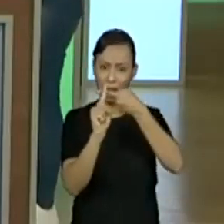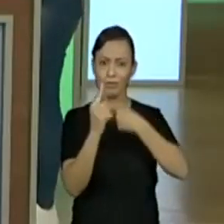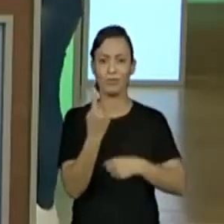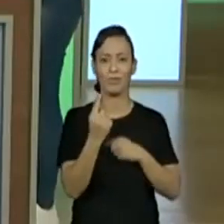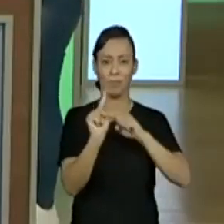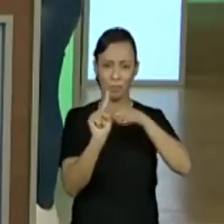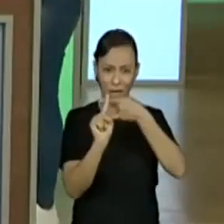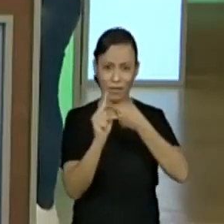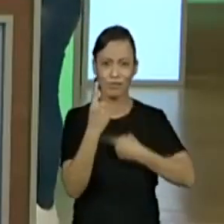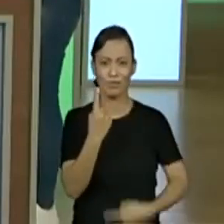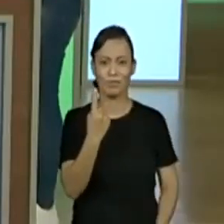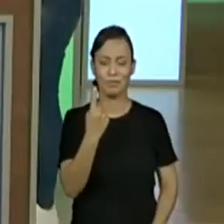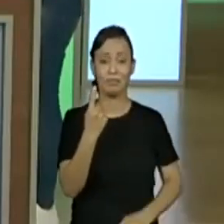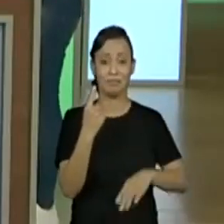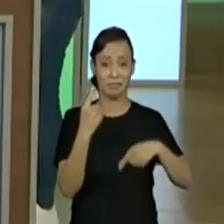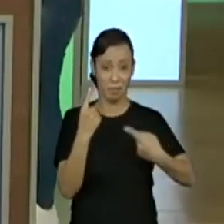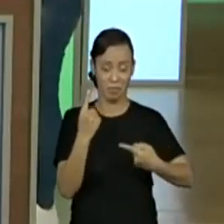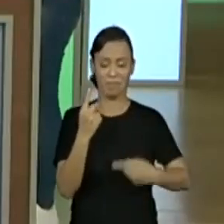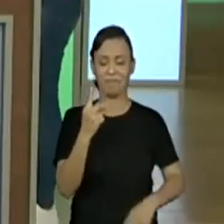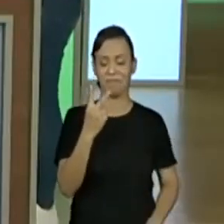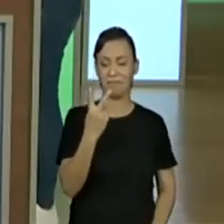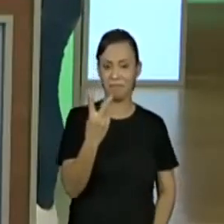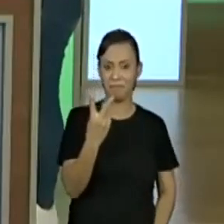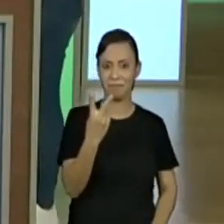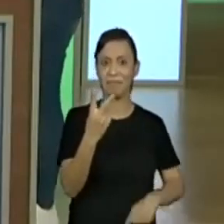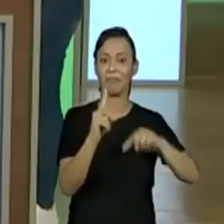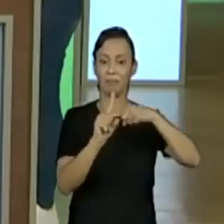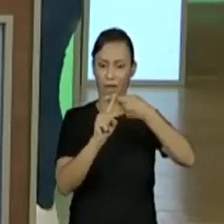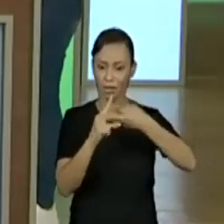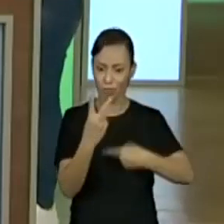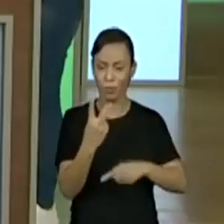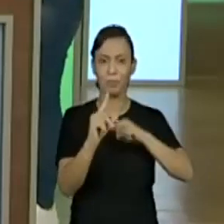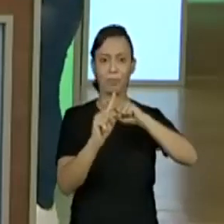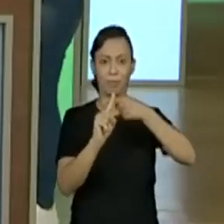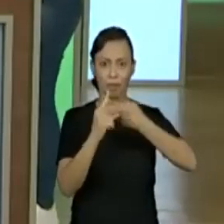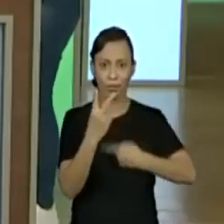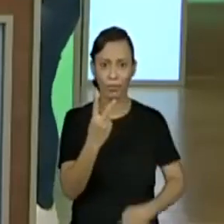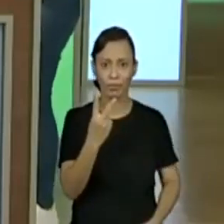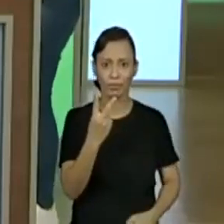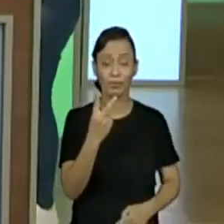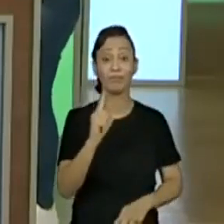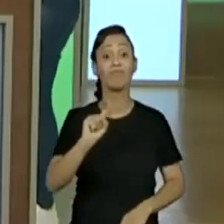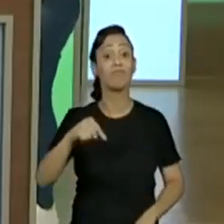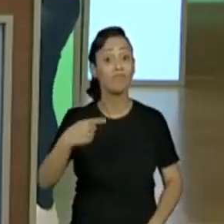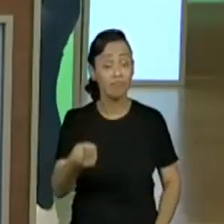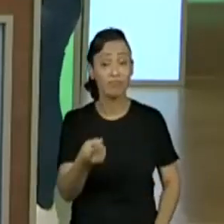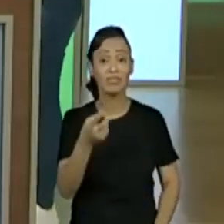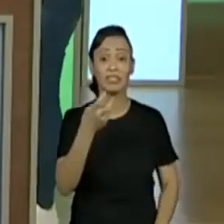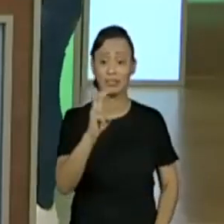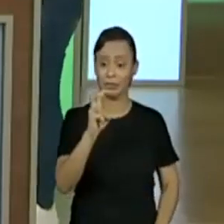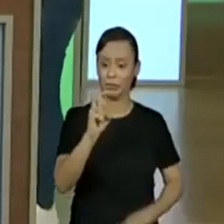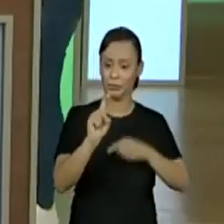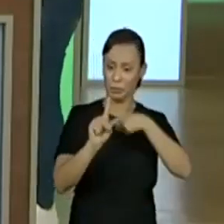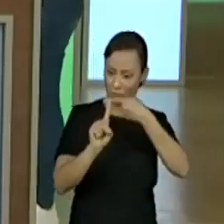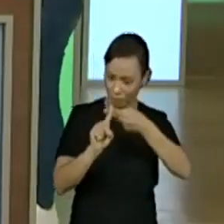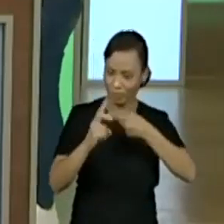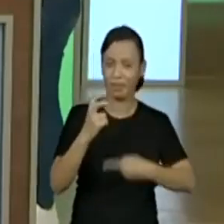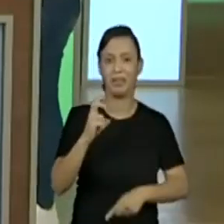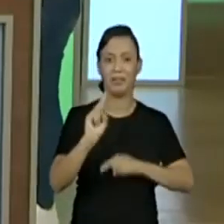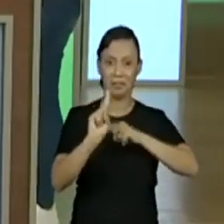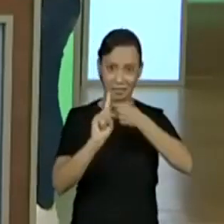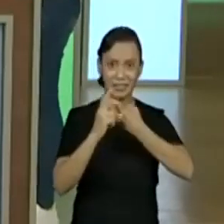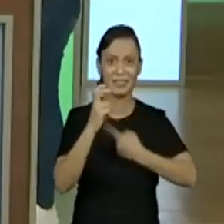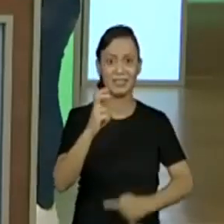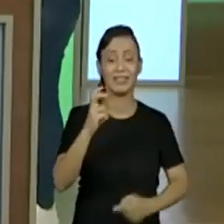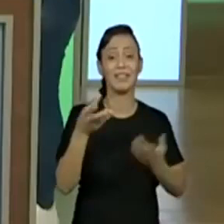de 10 em 10. Ficou ainda mais fácil, não é? Porque vamos observar apenas as dezenas. Olha que interessante. E no quadro vai